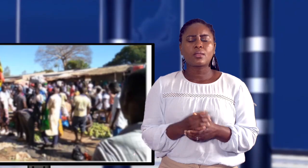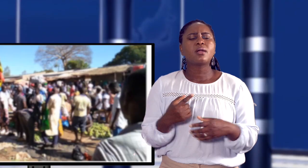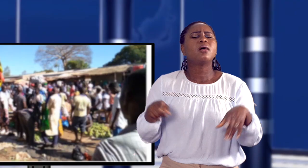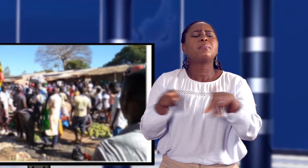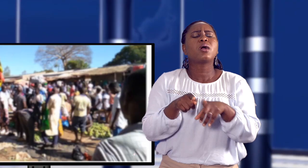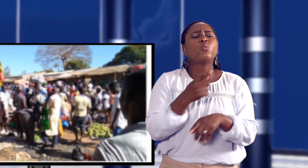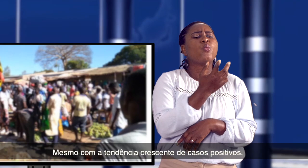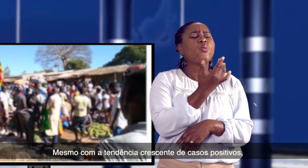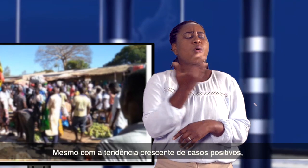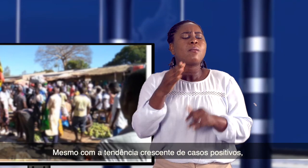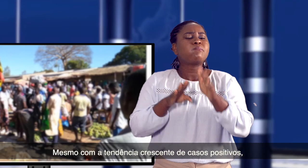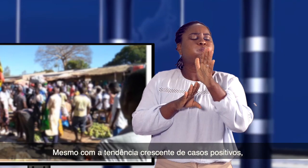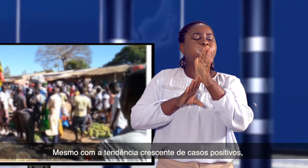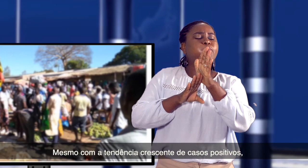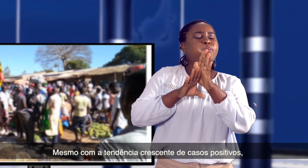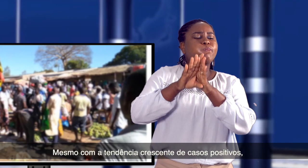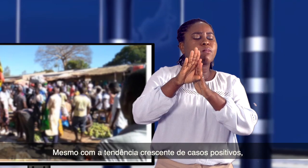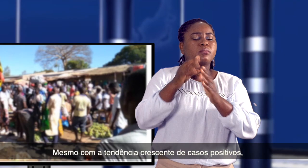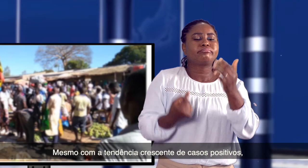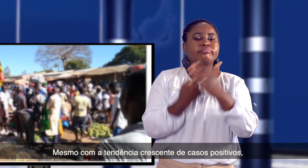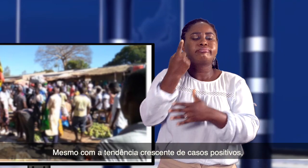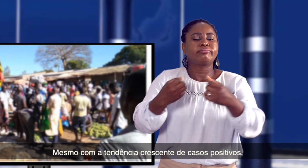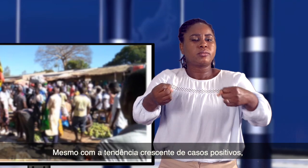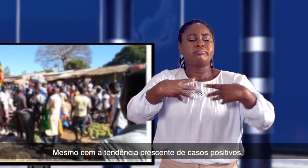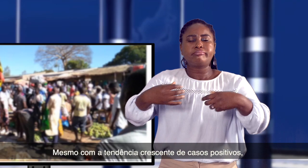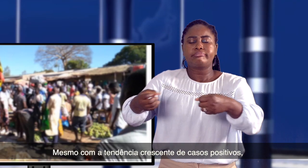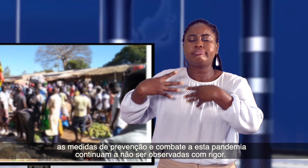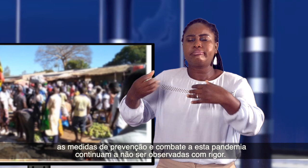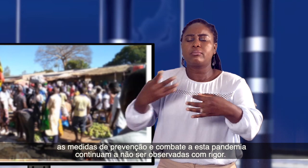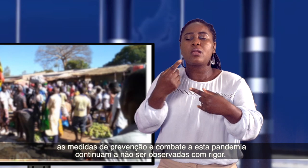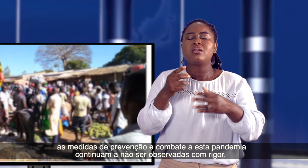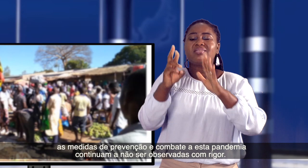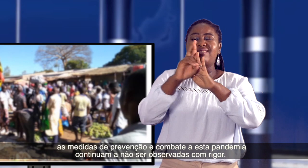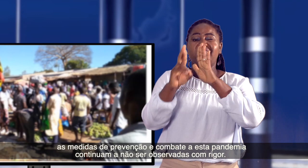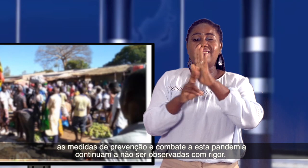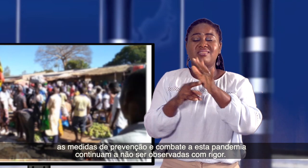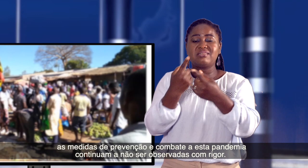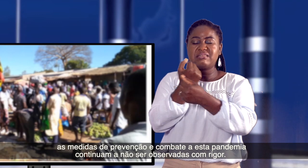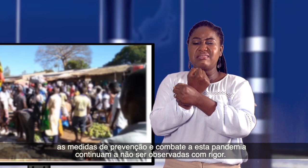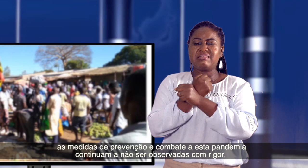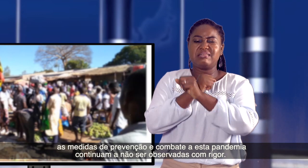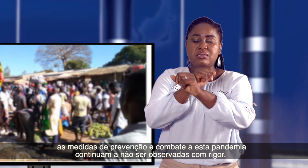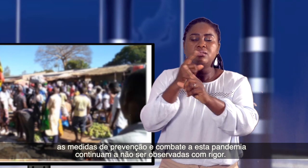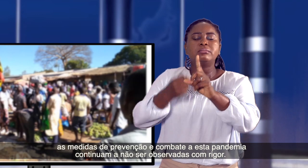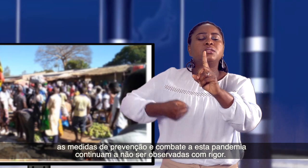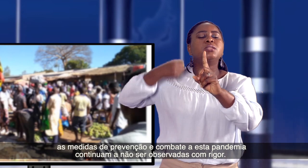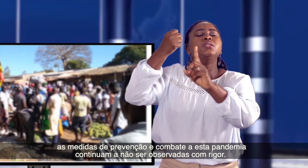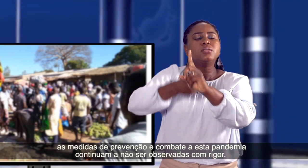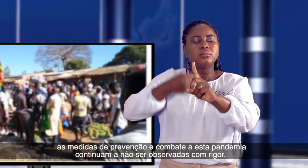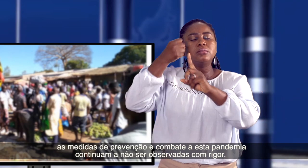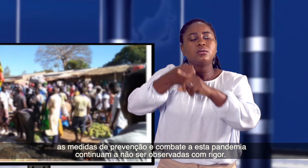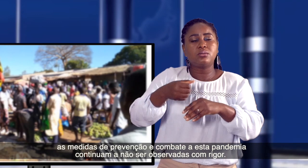último. Mesmo com a tendência crescente de casos positivos, as medidas de prevenção e combate a esta